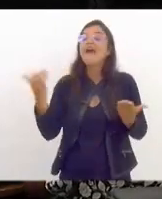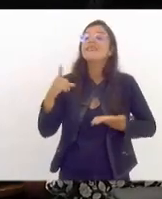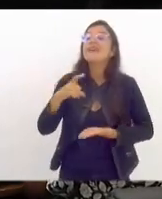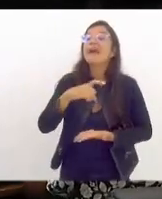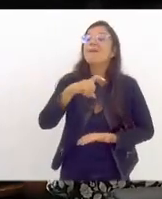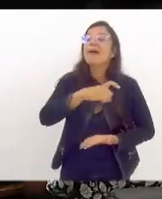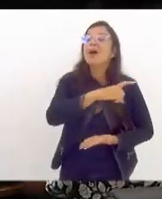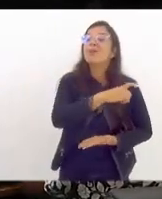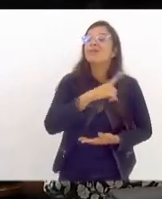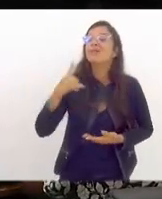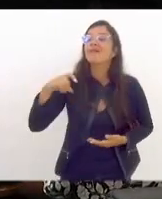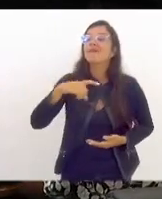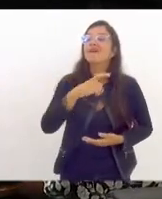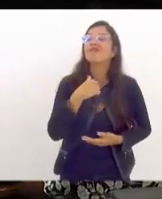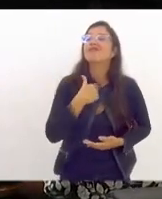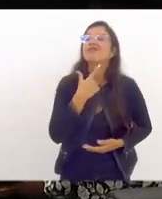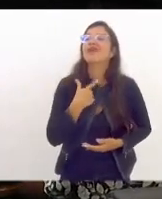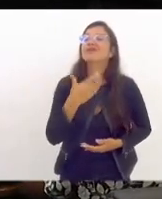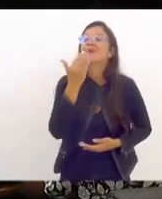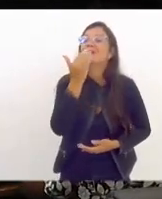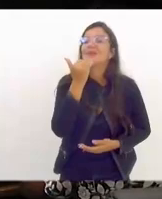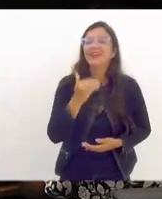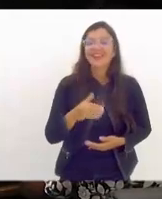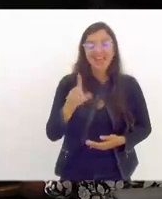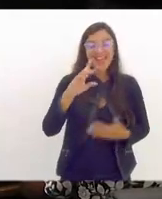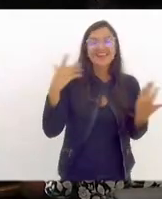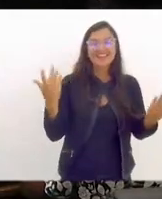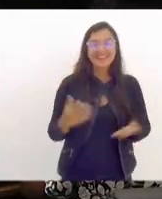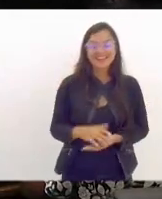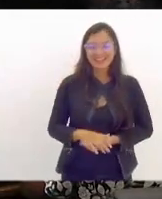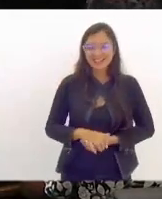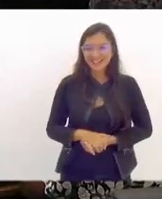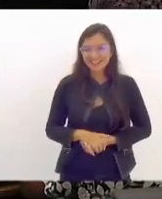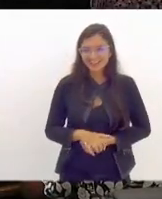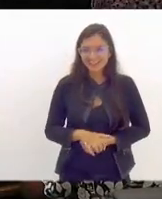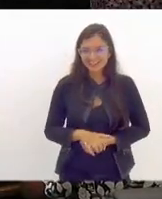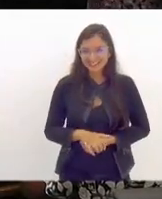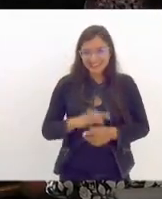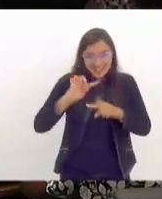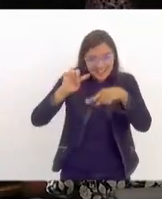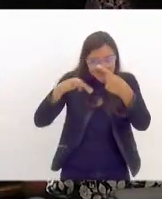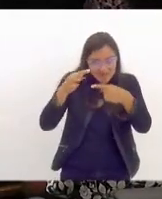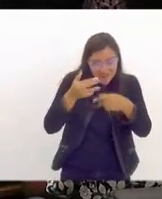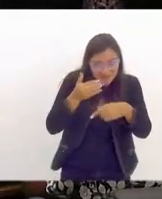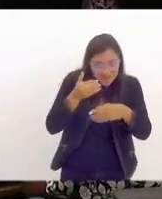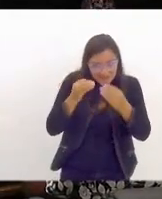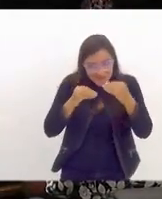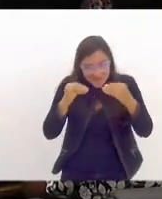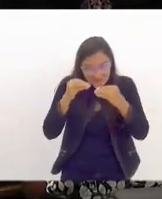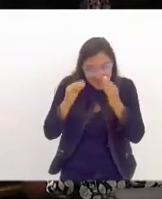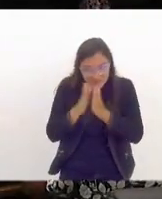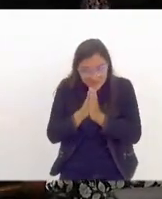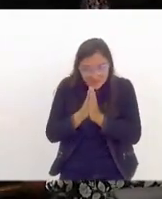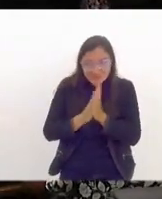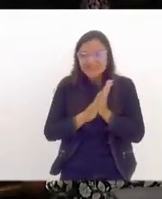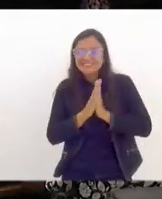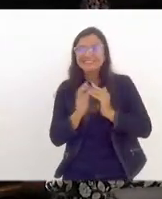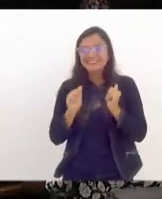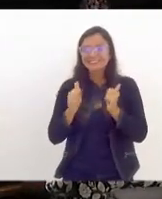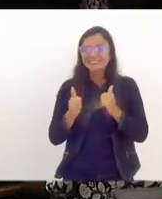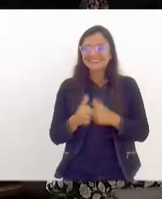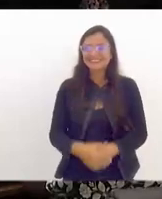pessoal trouxe um camarão para degustar não né o pessoal falou que vai ter os comes e bebe depois liberado Festival do